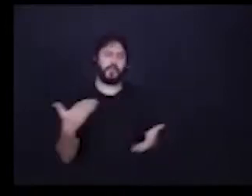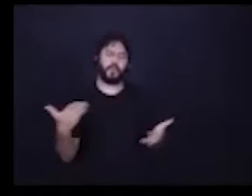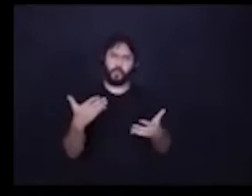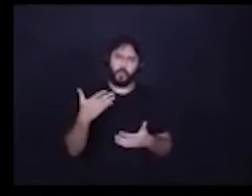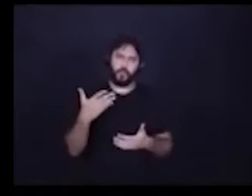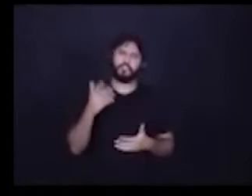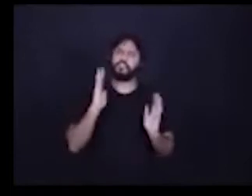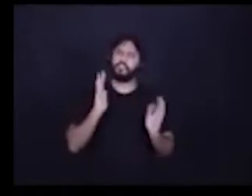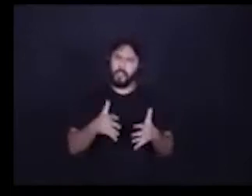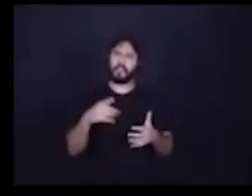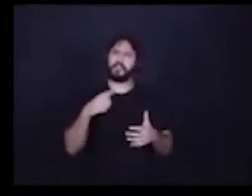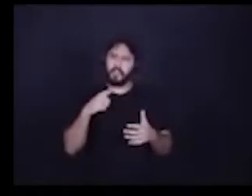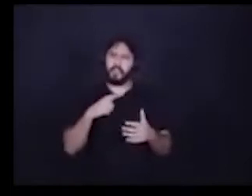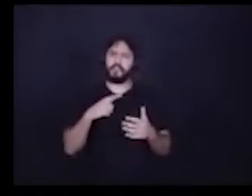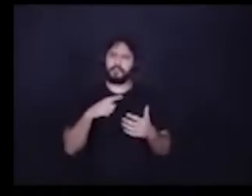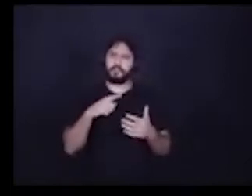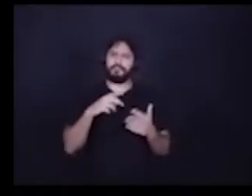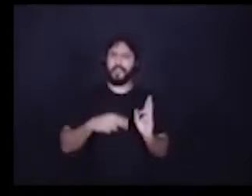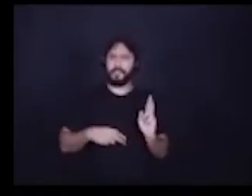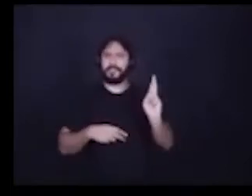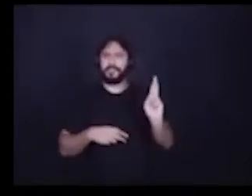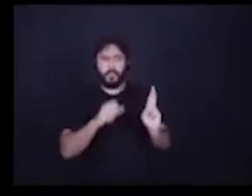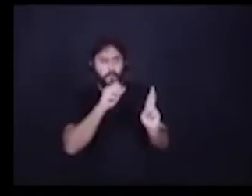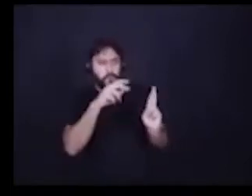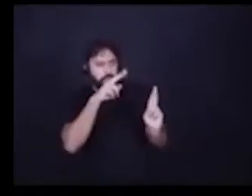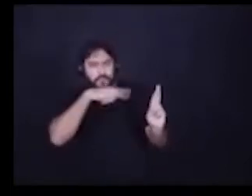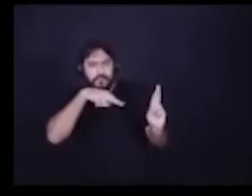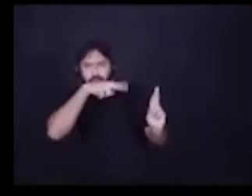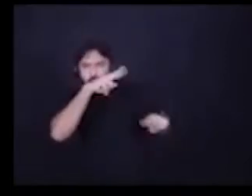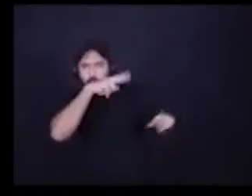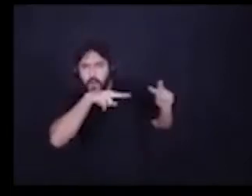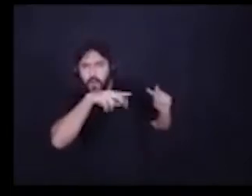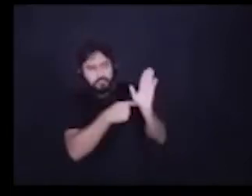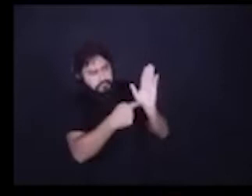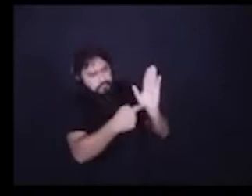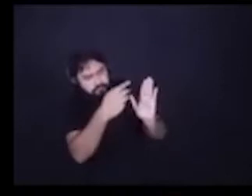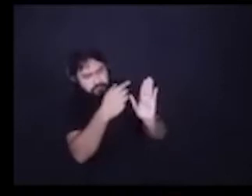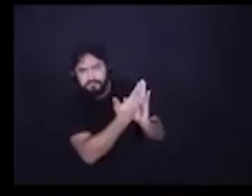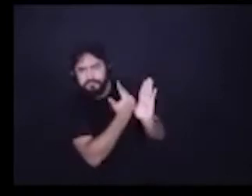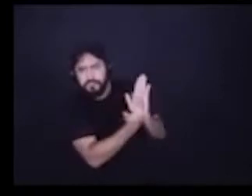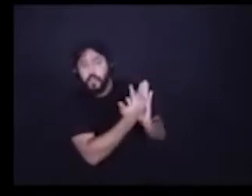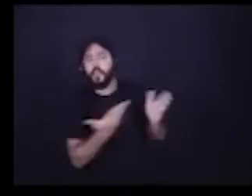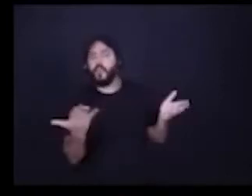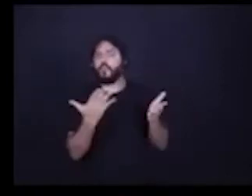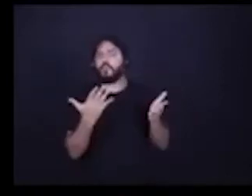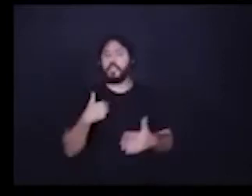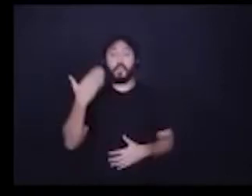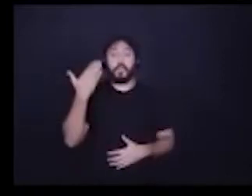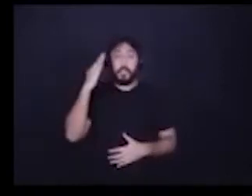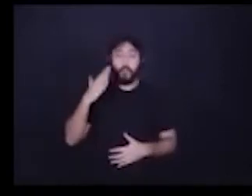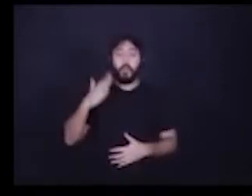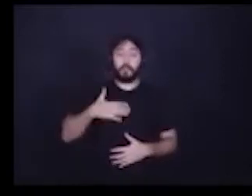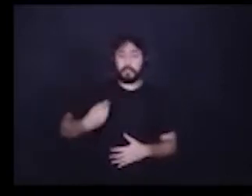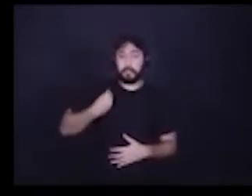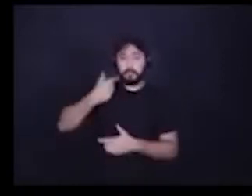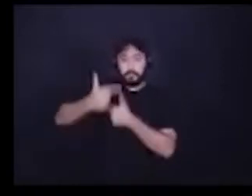muitas representações visuais ao longo do tempo, e ele é hoje como eu entendo a minha existência profissional, e eu acho que essa é